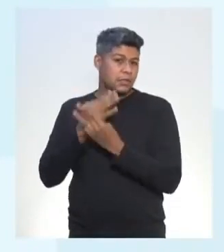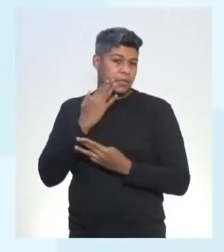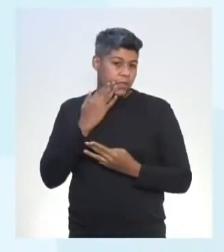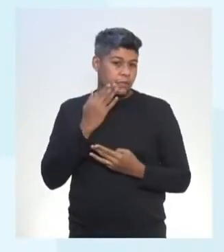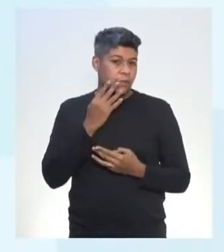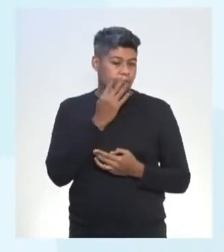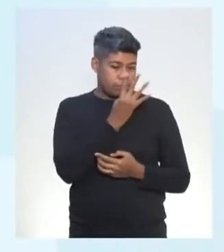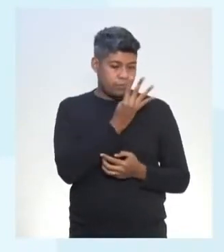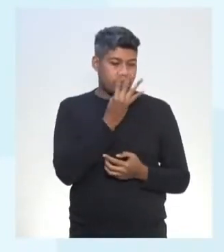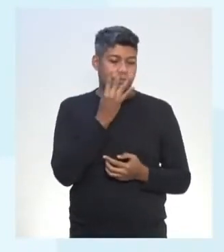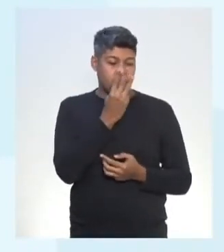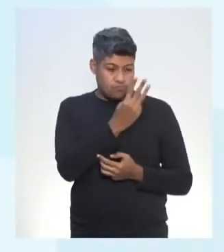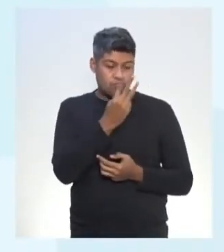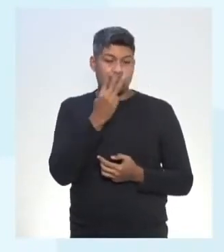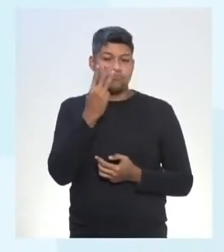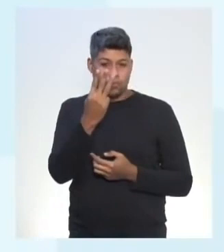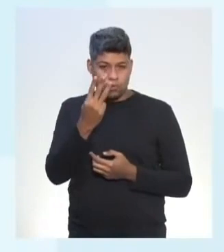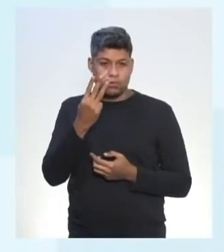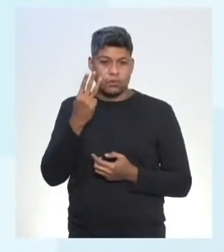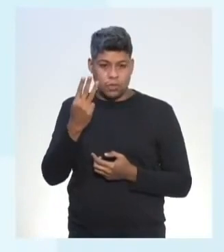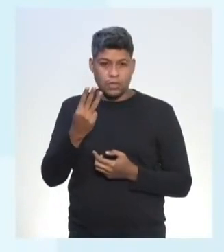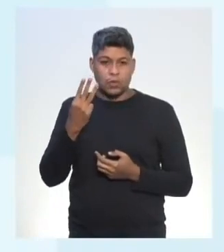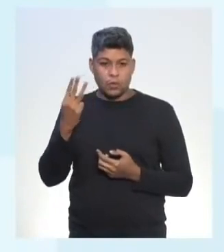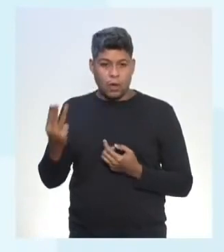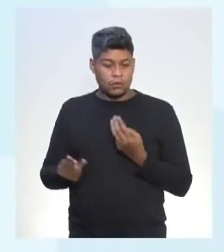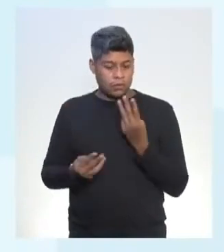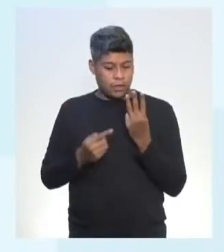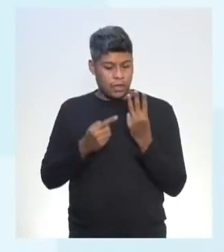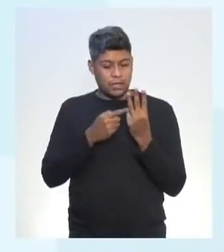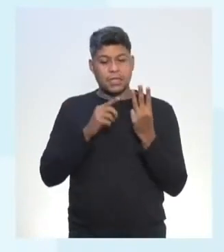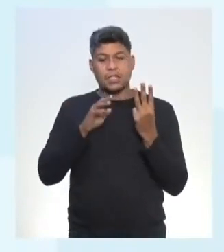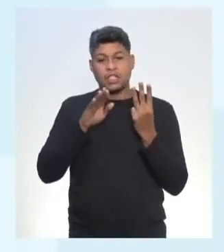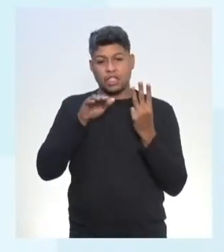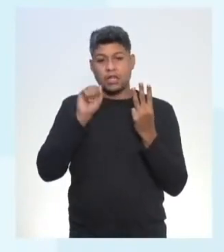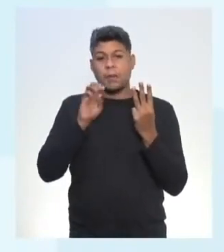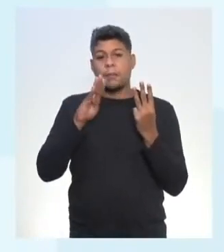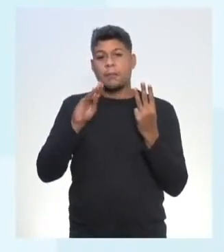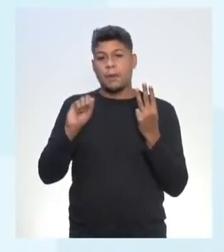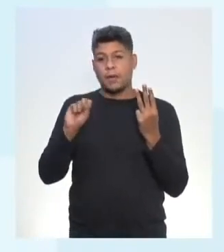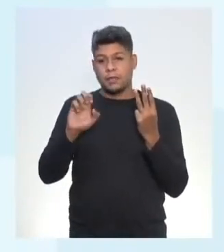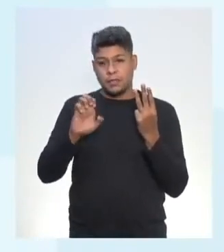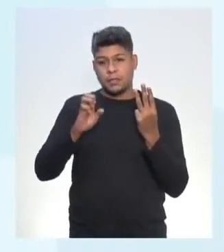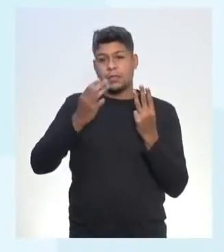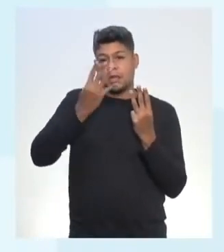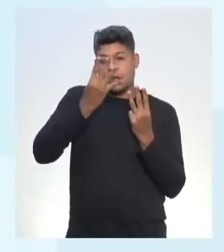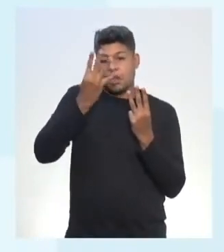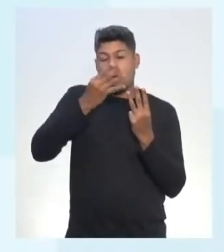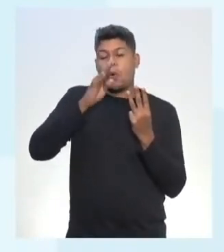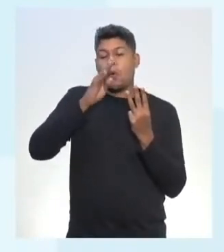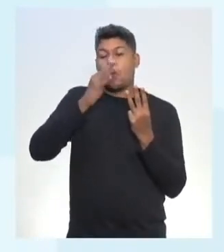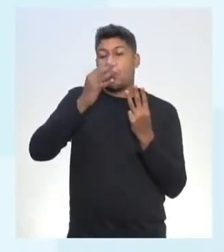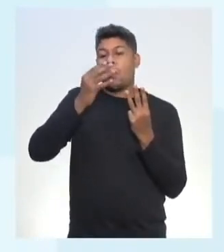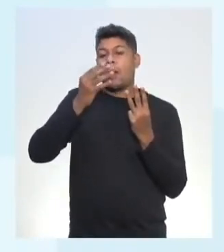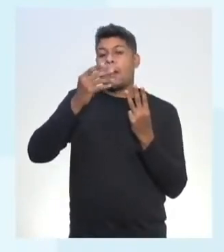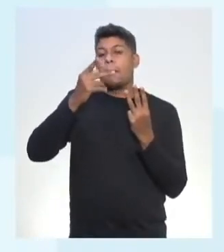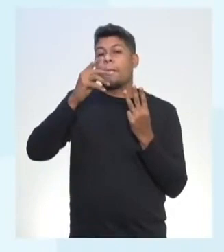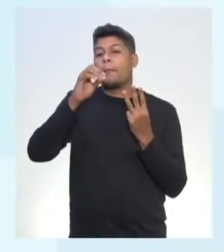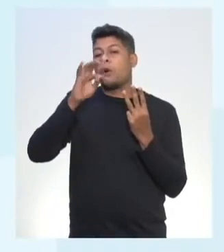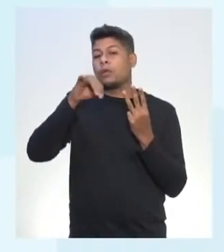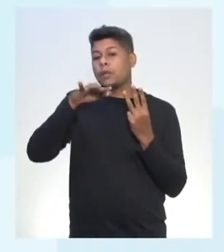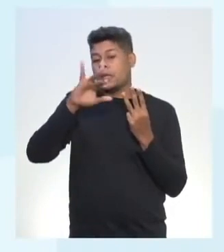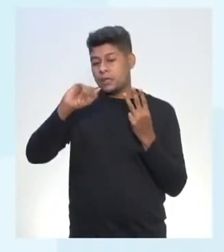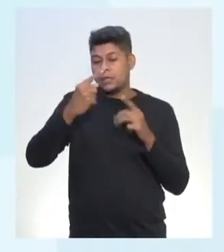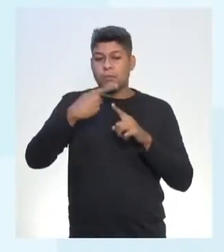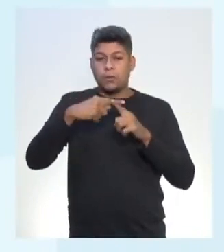4 repetições. Base elevado ao expoente 4. A gente lê quarta potência, porque vem